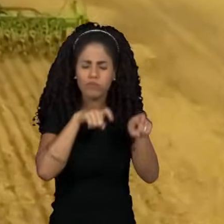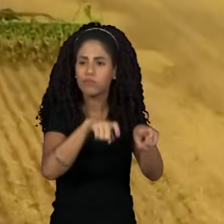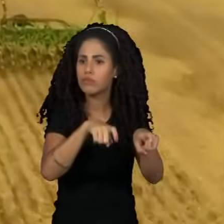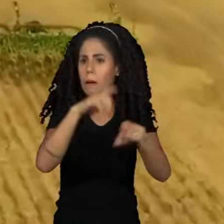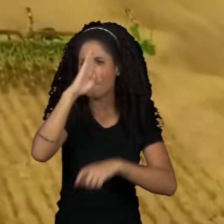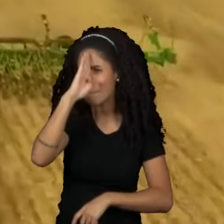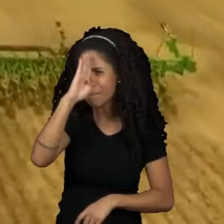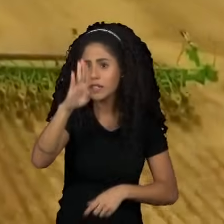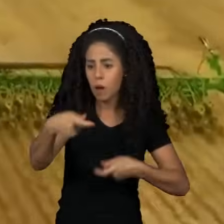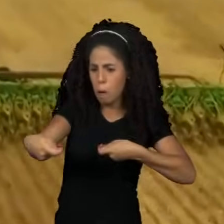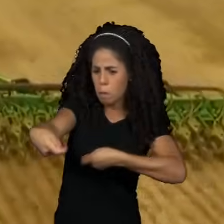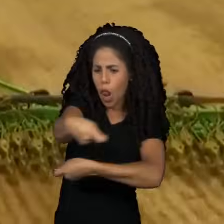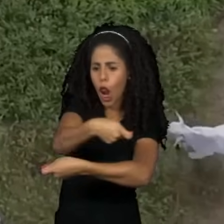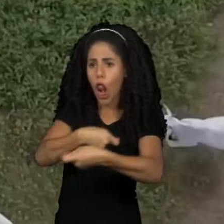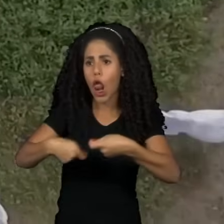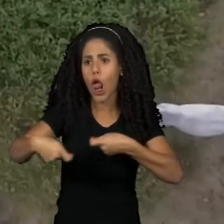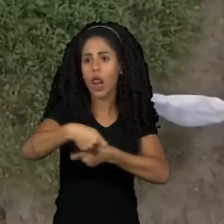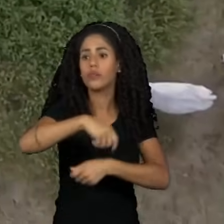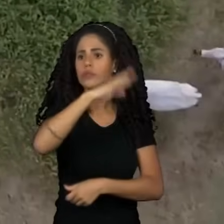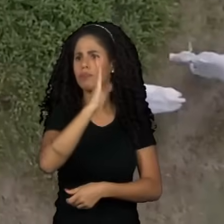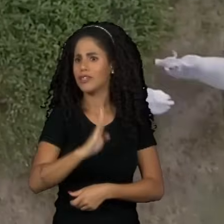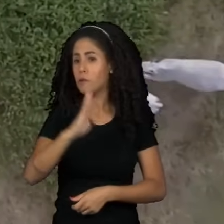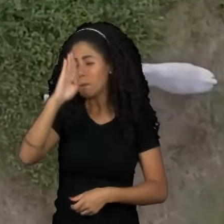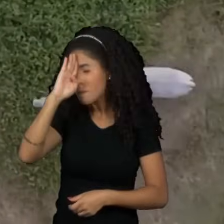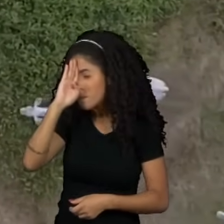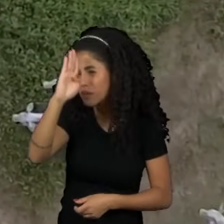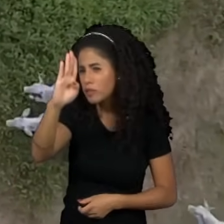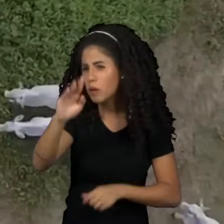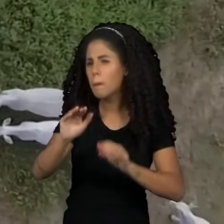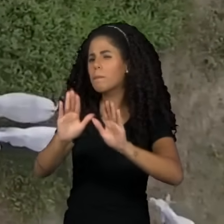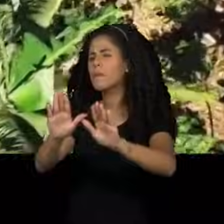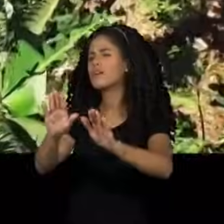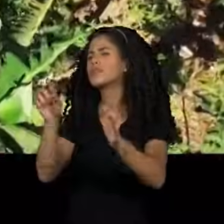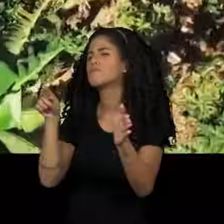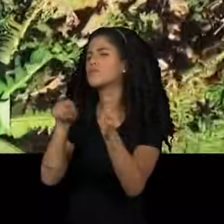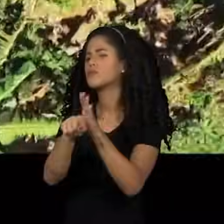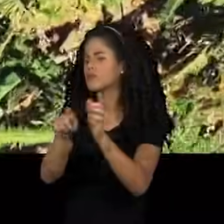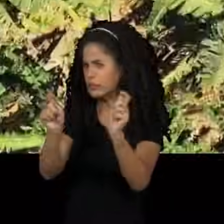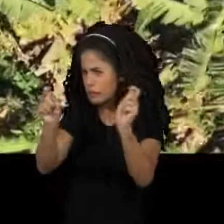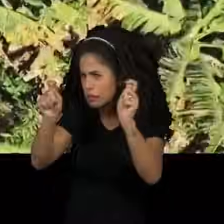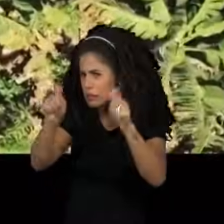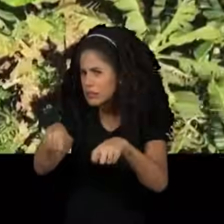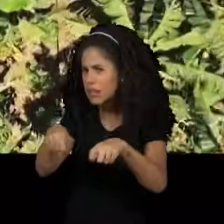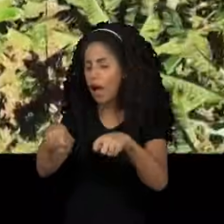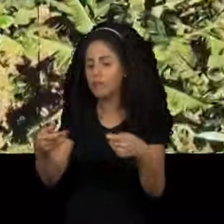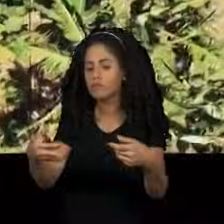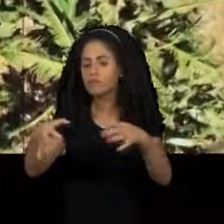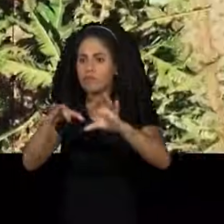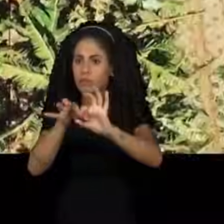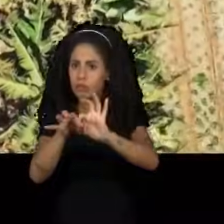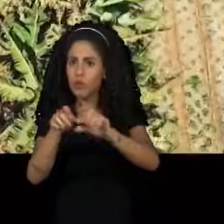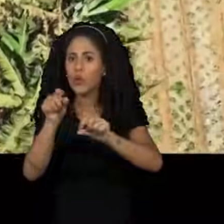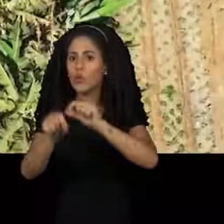pilares da economia brasileira hoje. É possível conciliar produção em larga